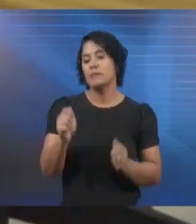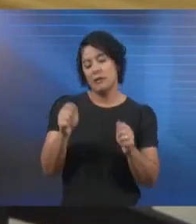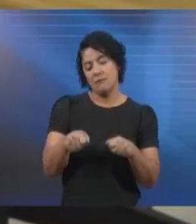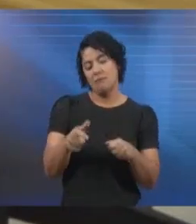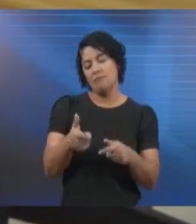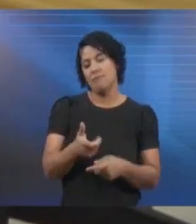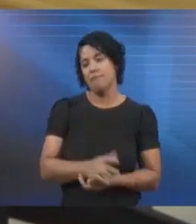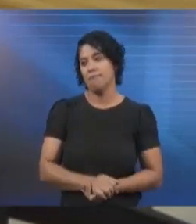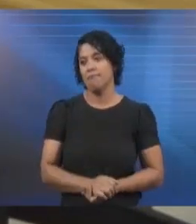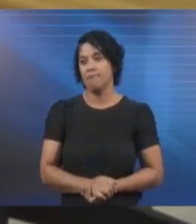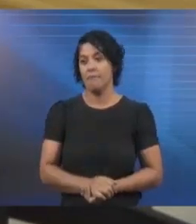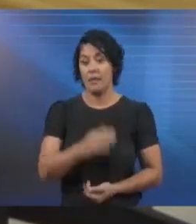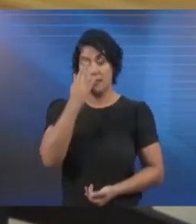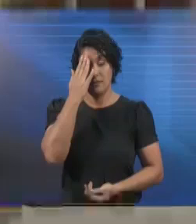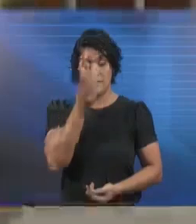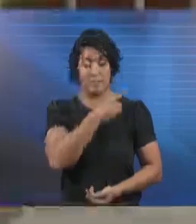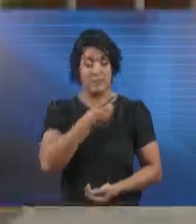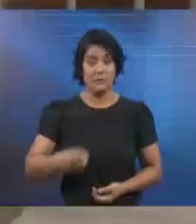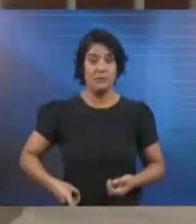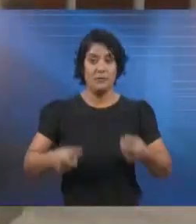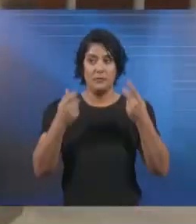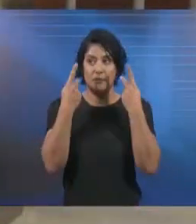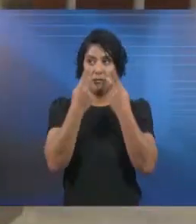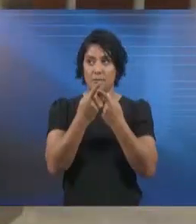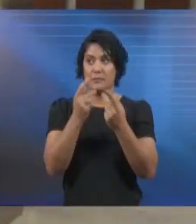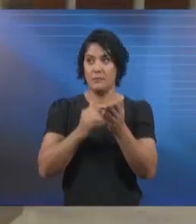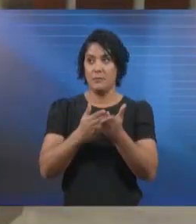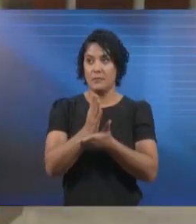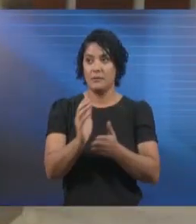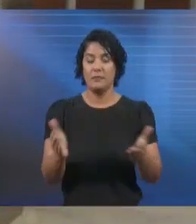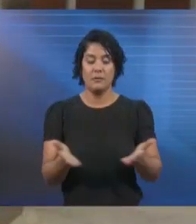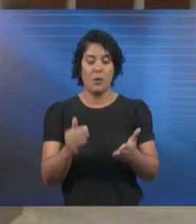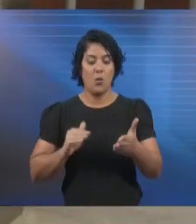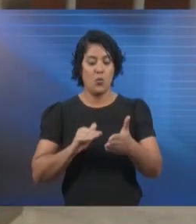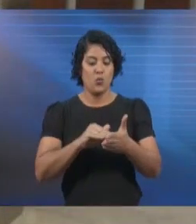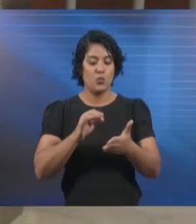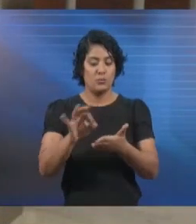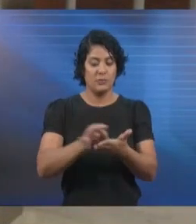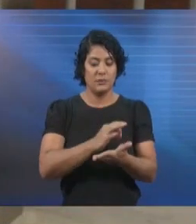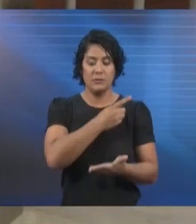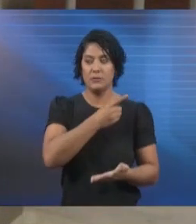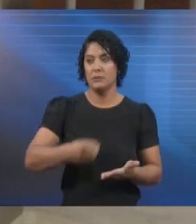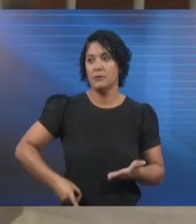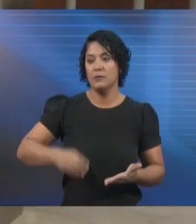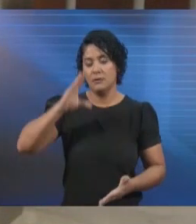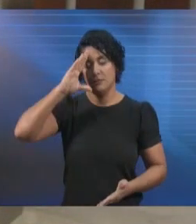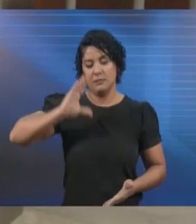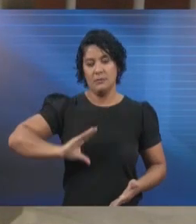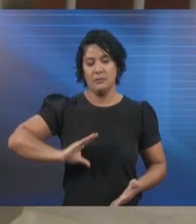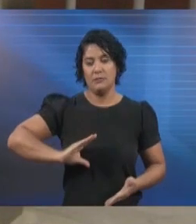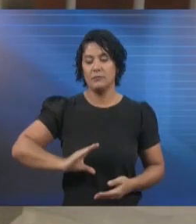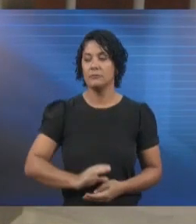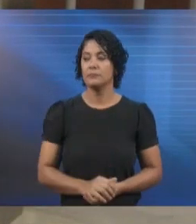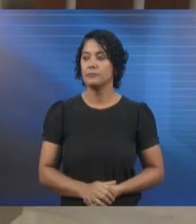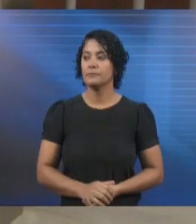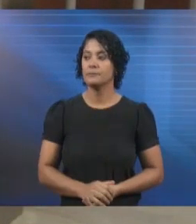inicie Agradeço ao Deputado Hermano passo a palavra a última oradora inscrita deputada Cristiane